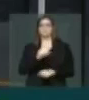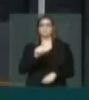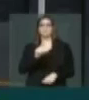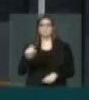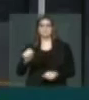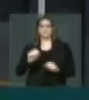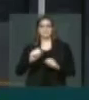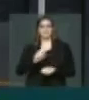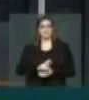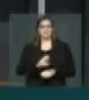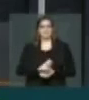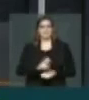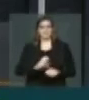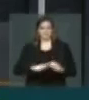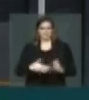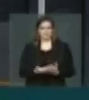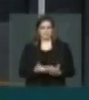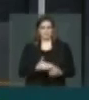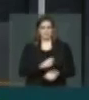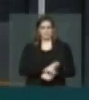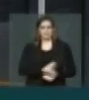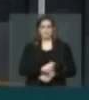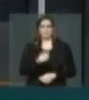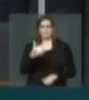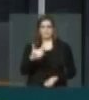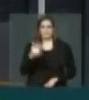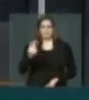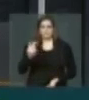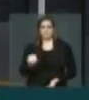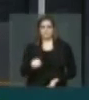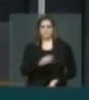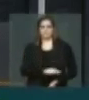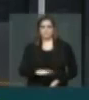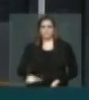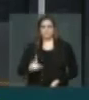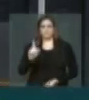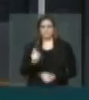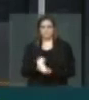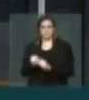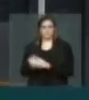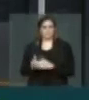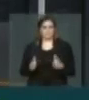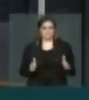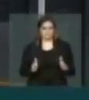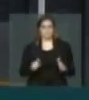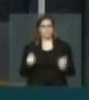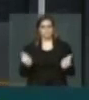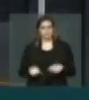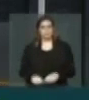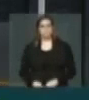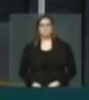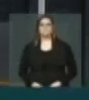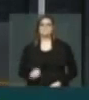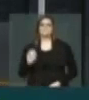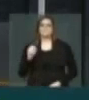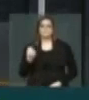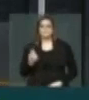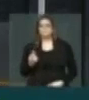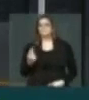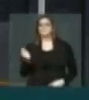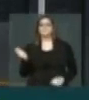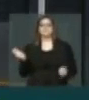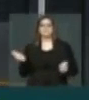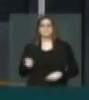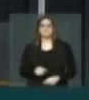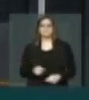creches para 250 crianças em um ano somente. A construção, seria